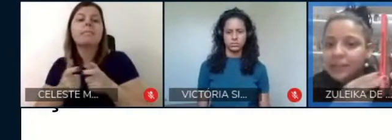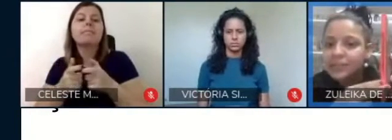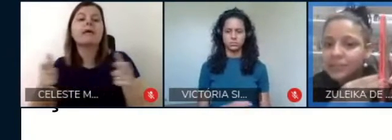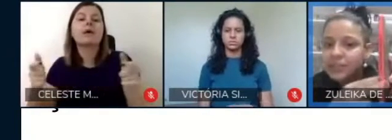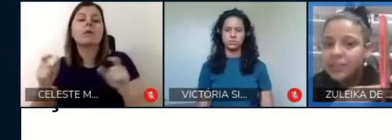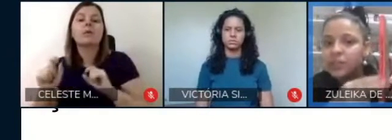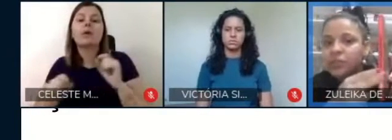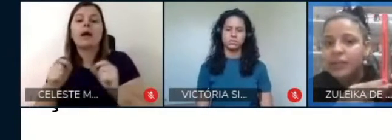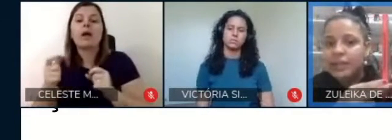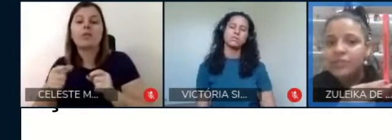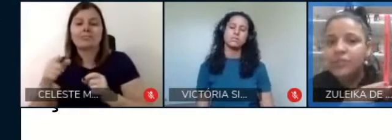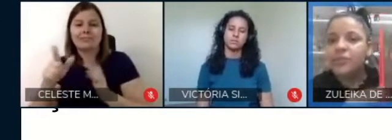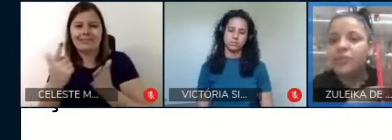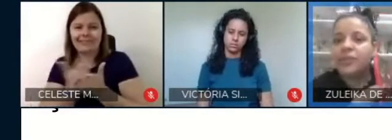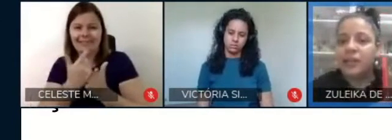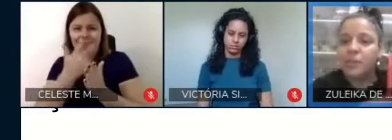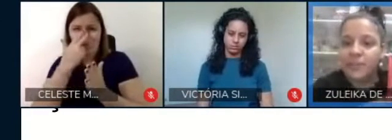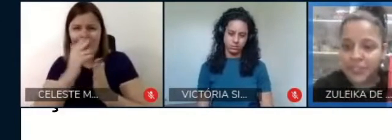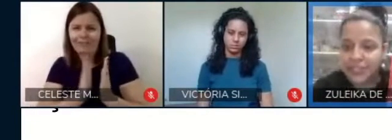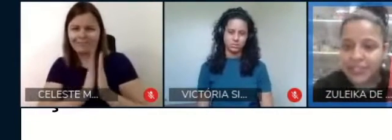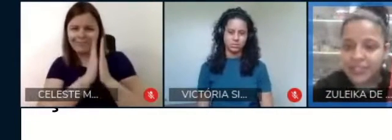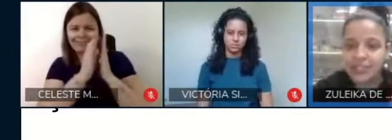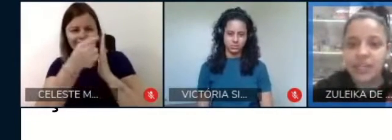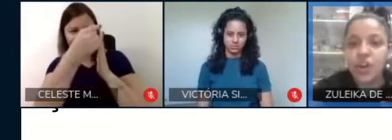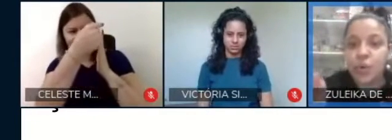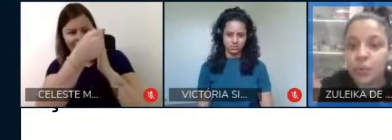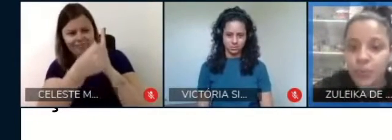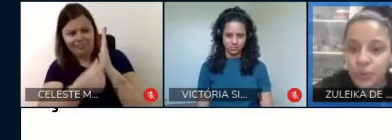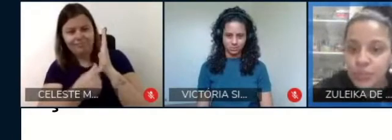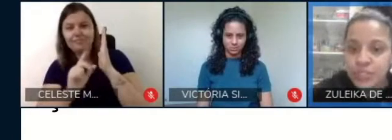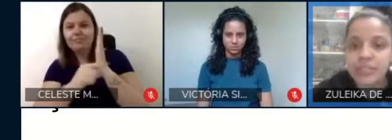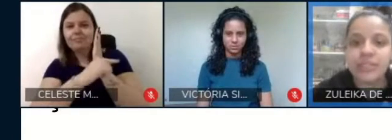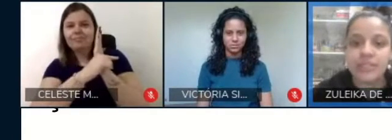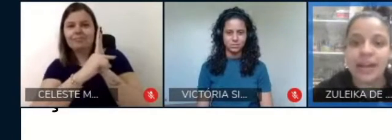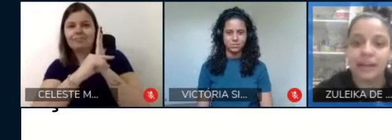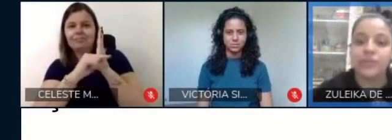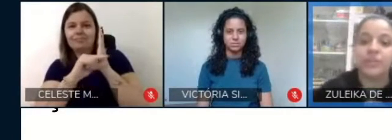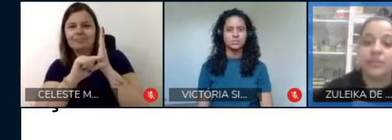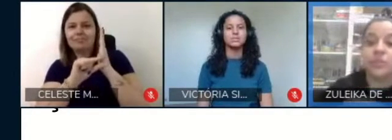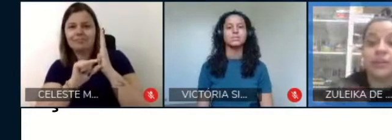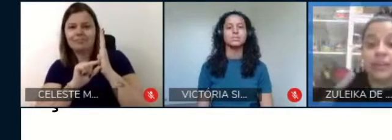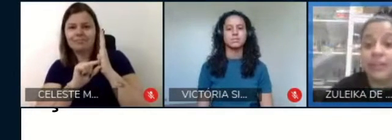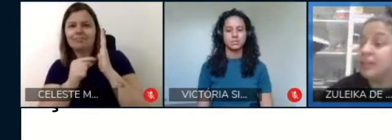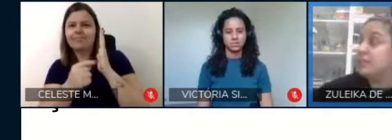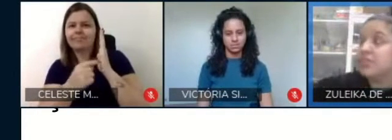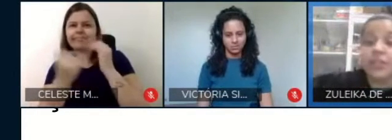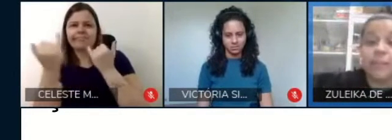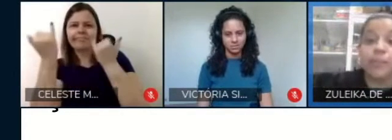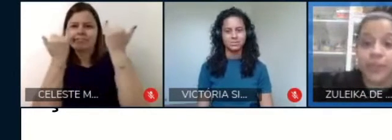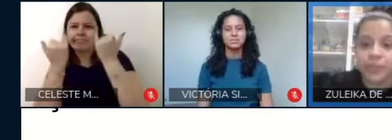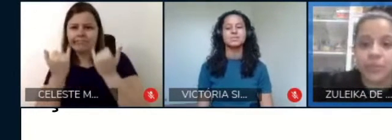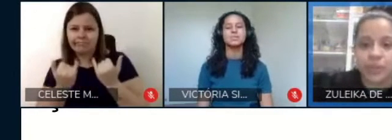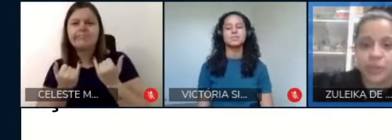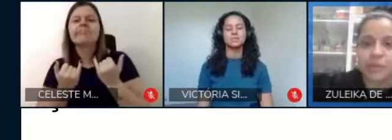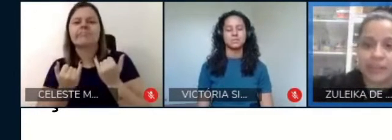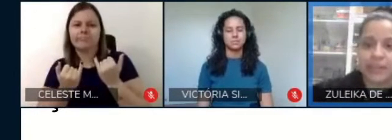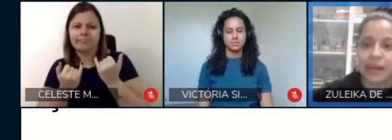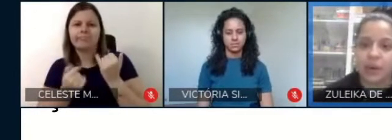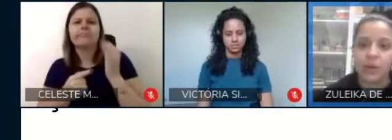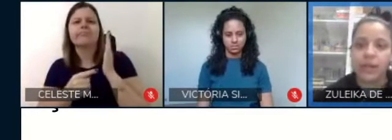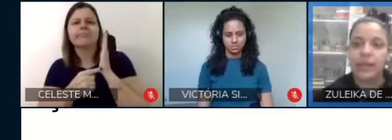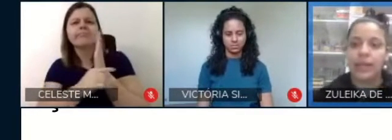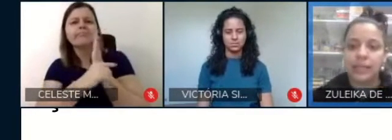aqui do lado do livro tem uma etiqueta com todos esses dados. Isso aqui indica muito